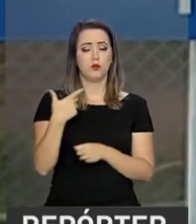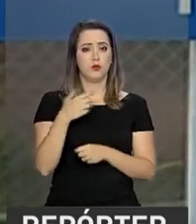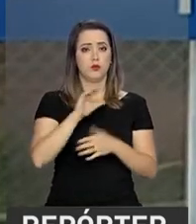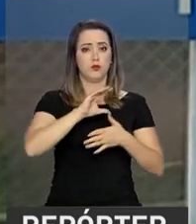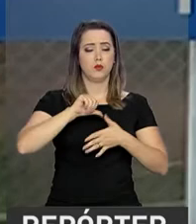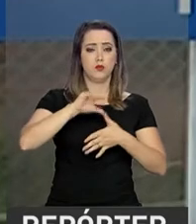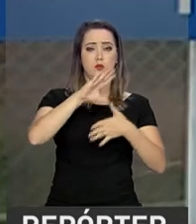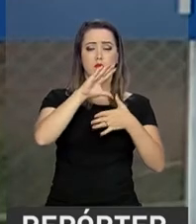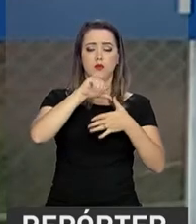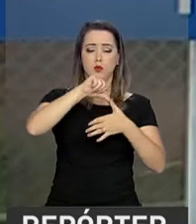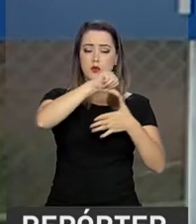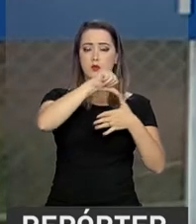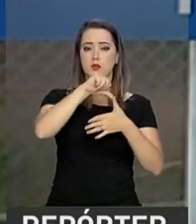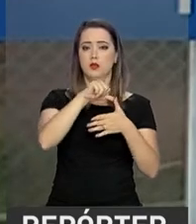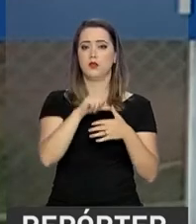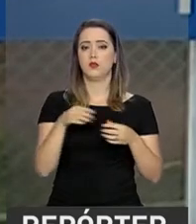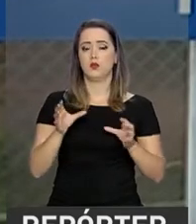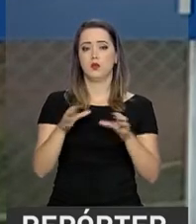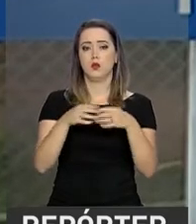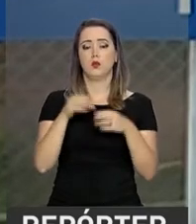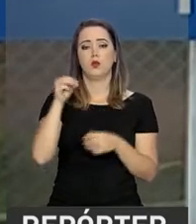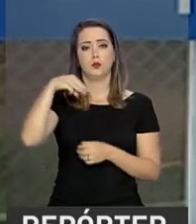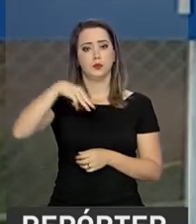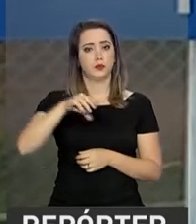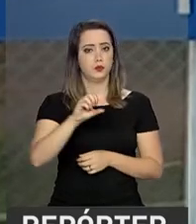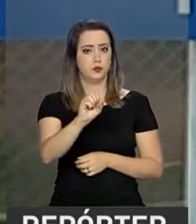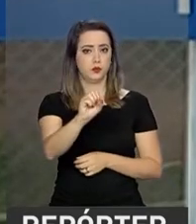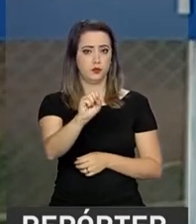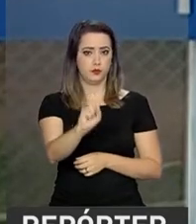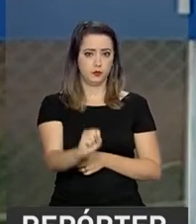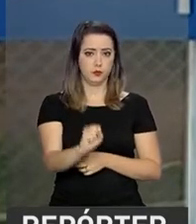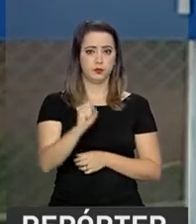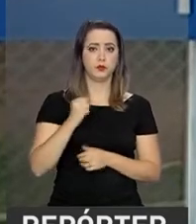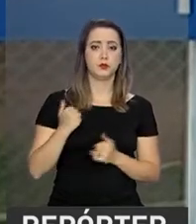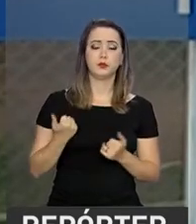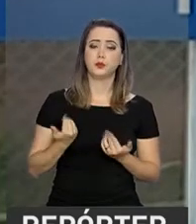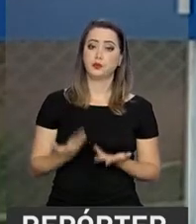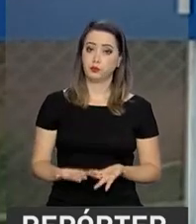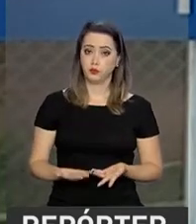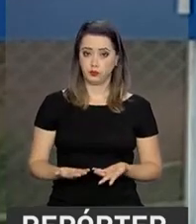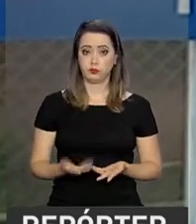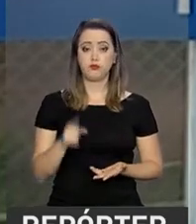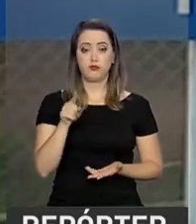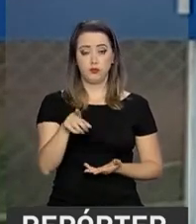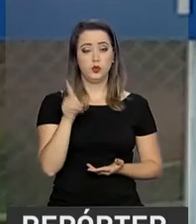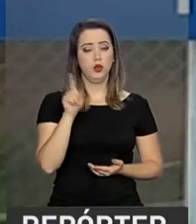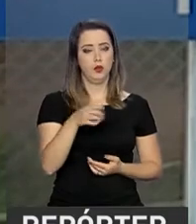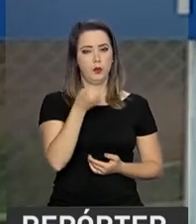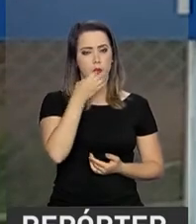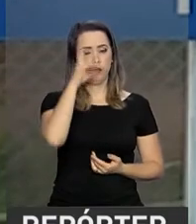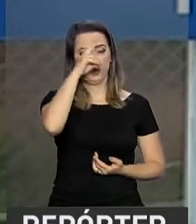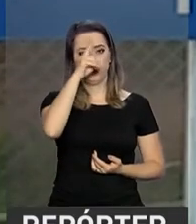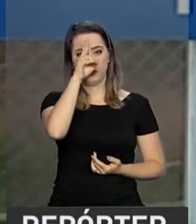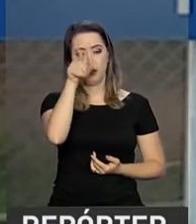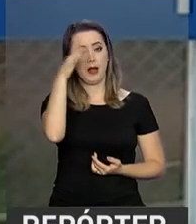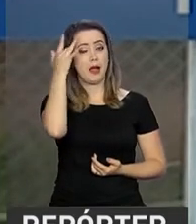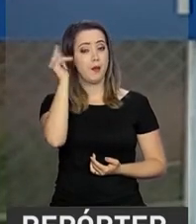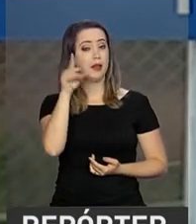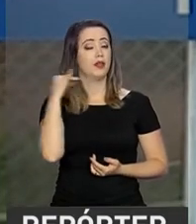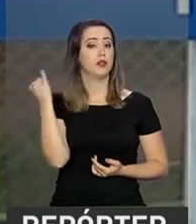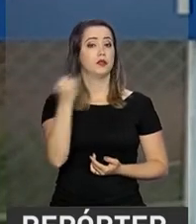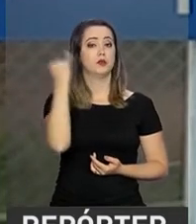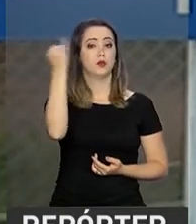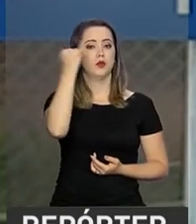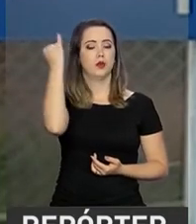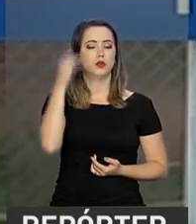Sul, segundo a Organização Mundial da Saúde. Portanto, vale lembrar que amanhã é o dia D,